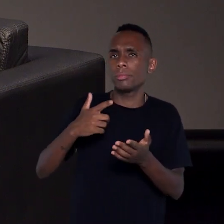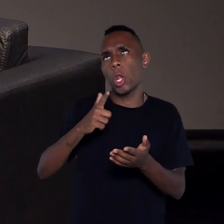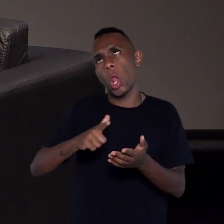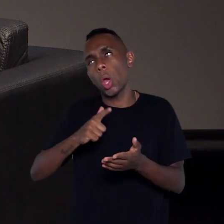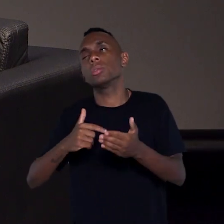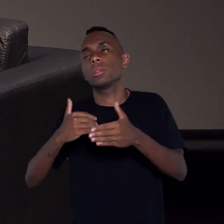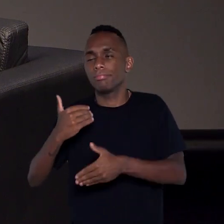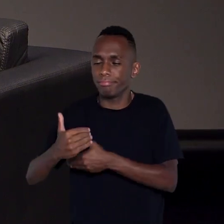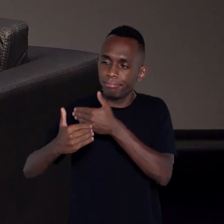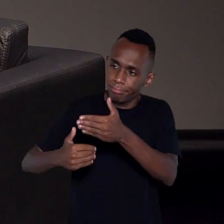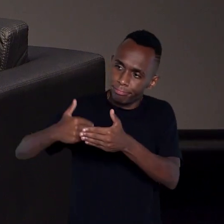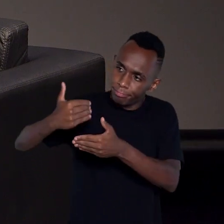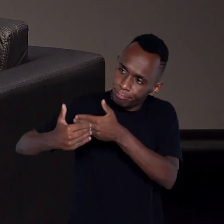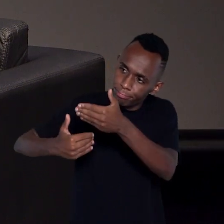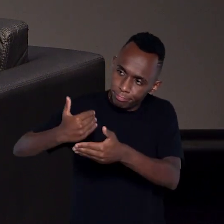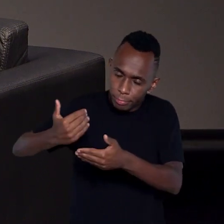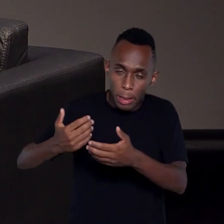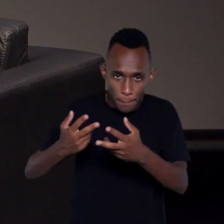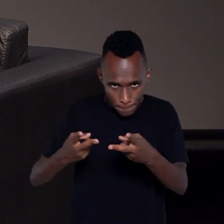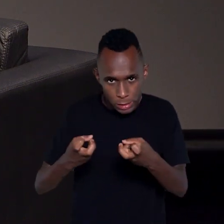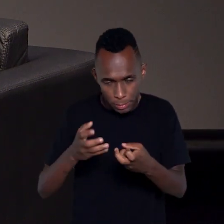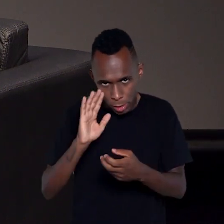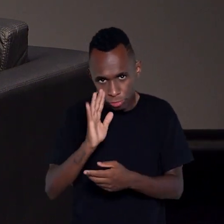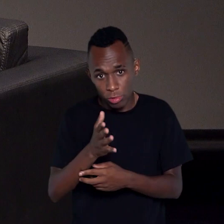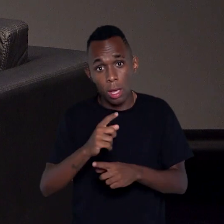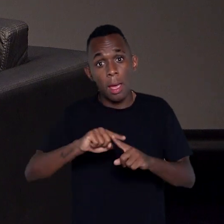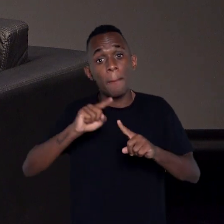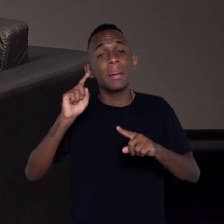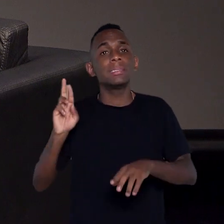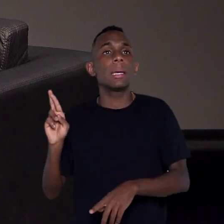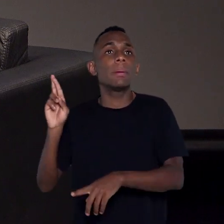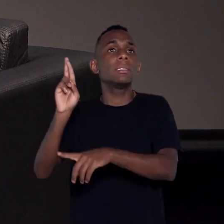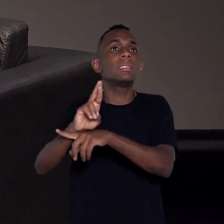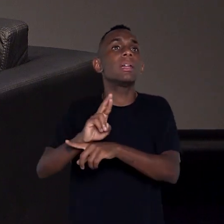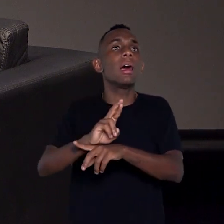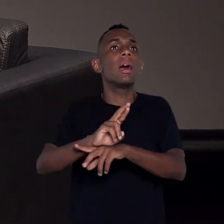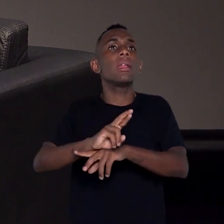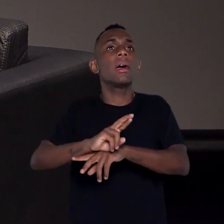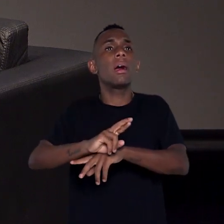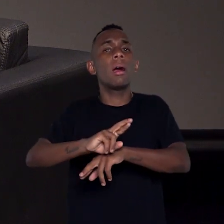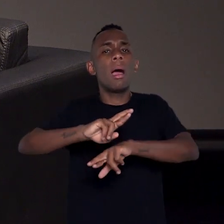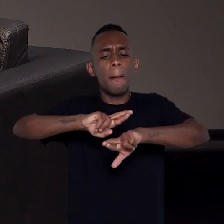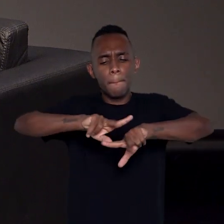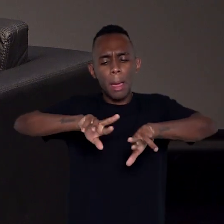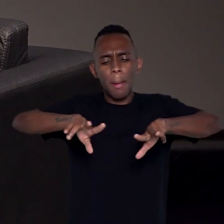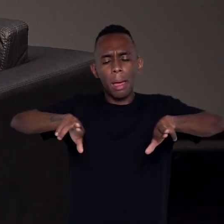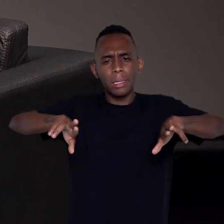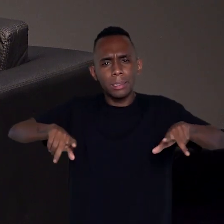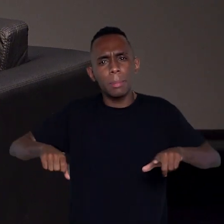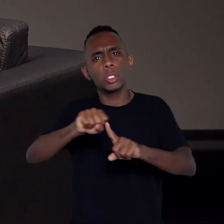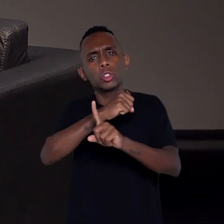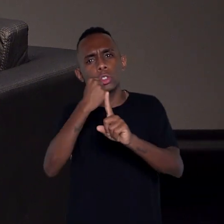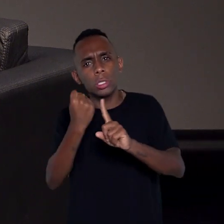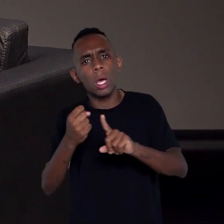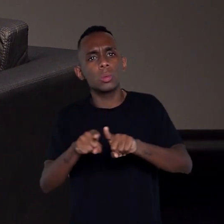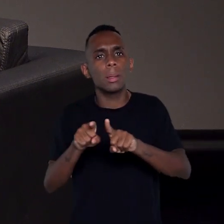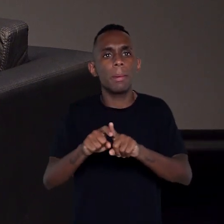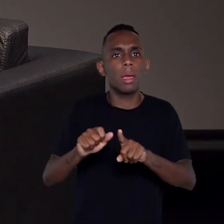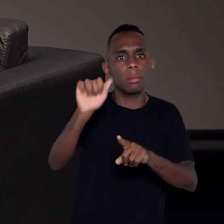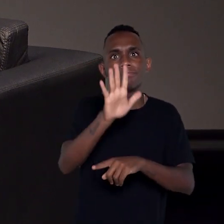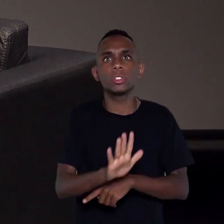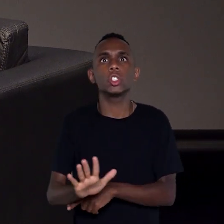e paulatinamente, uma literatura que representasse a nossa diversidade étnica, social,